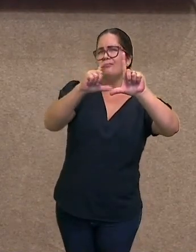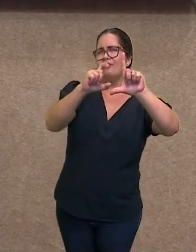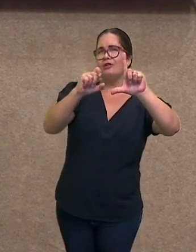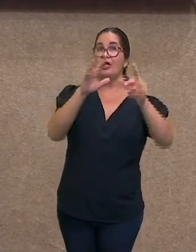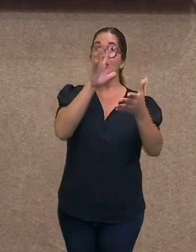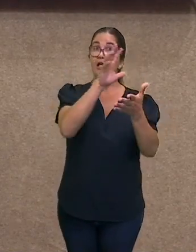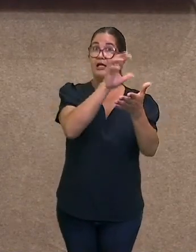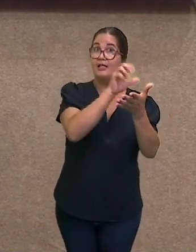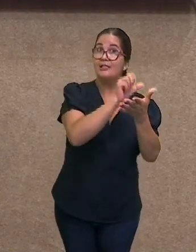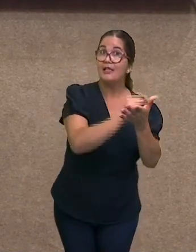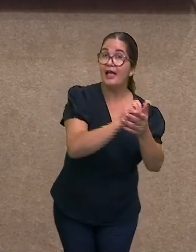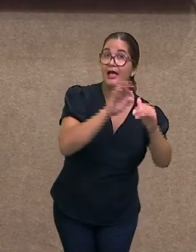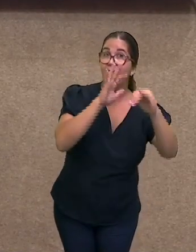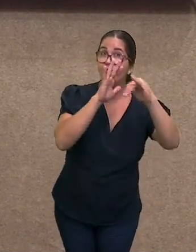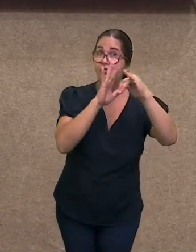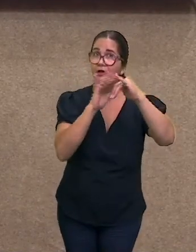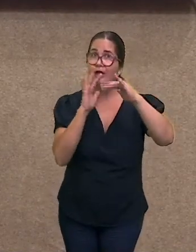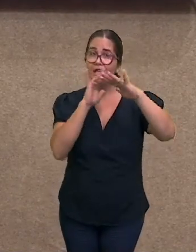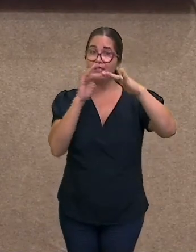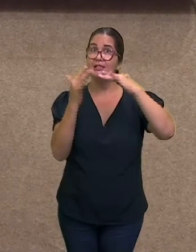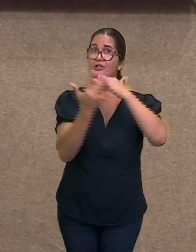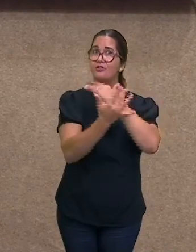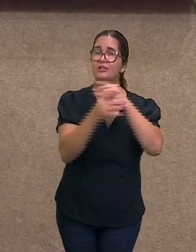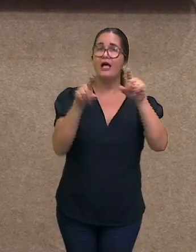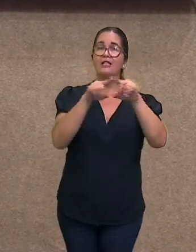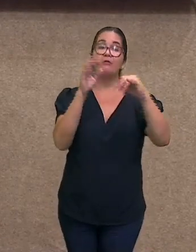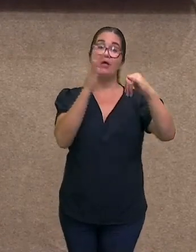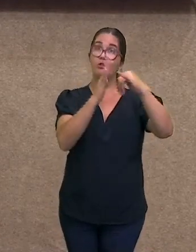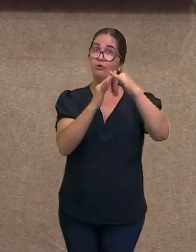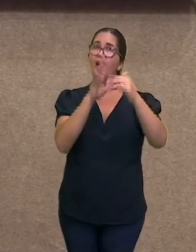tela e acesse as nossas redes sociais.